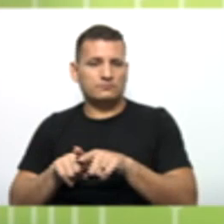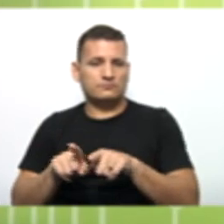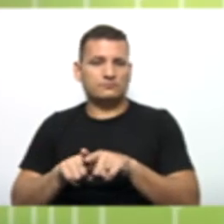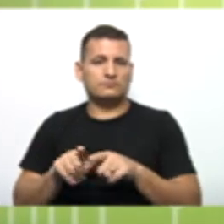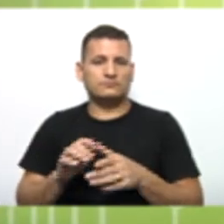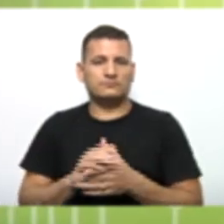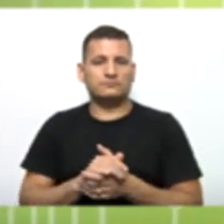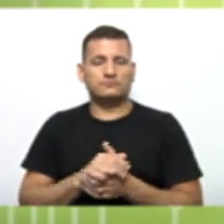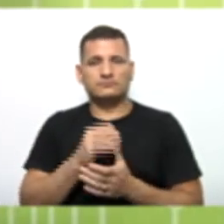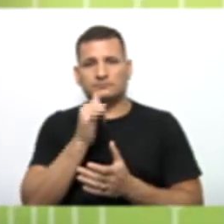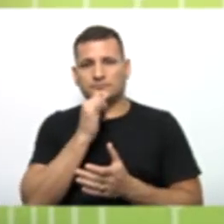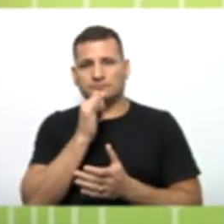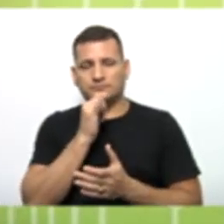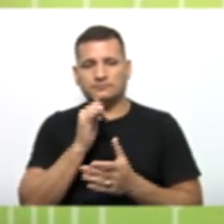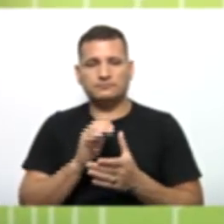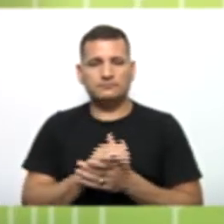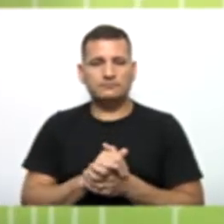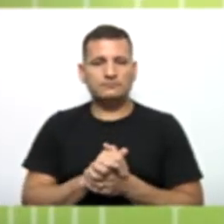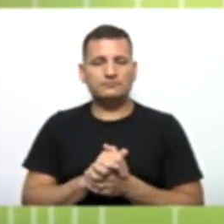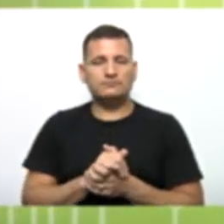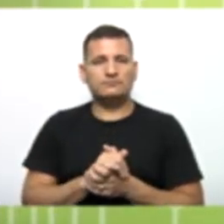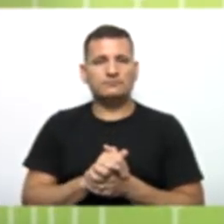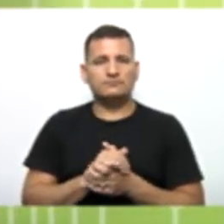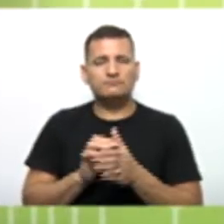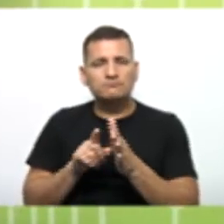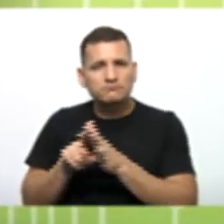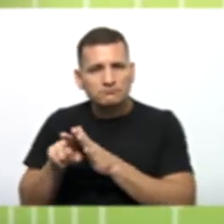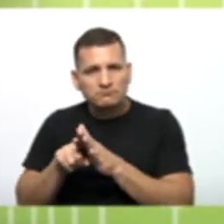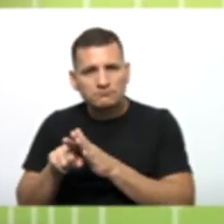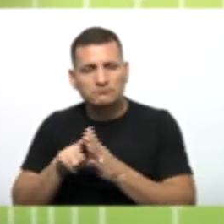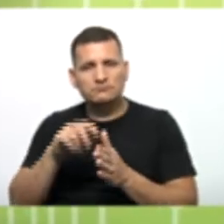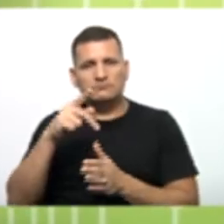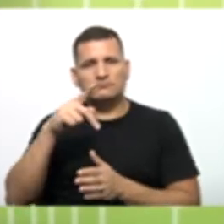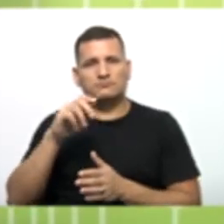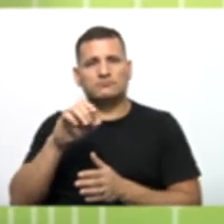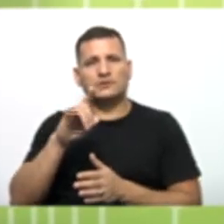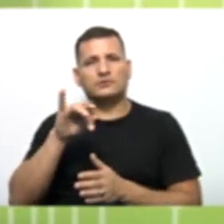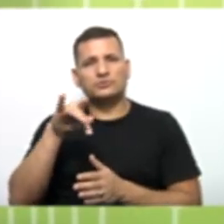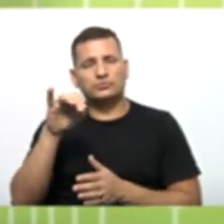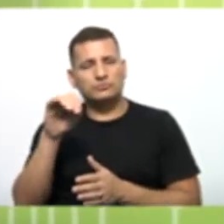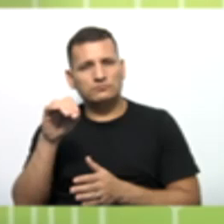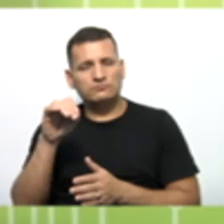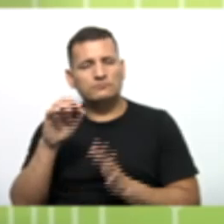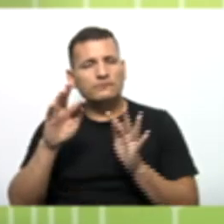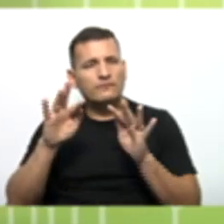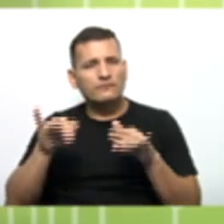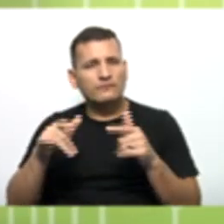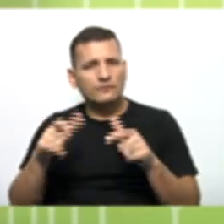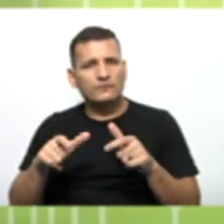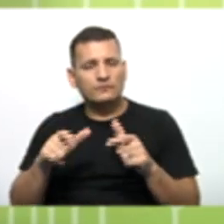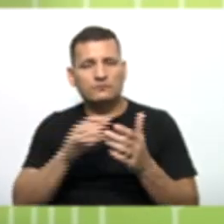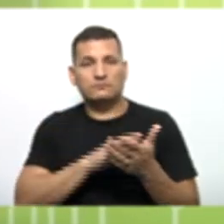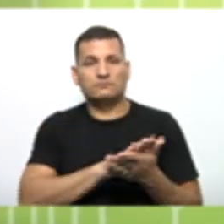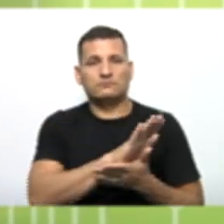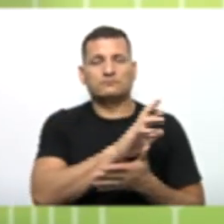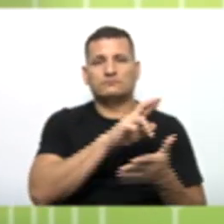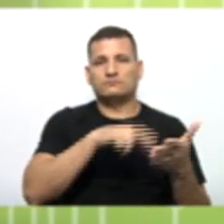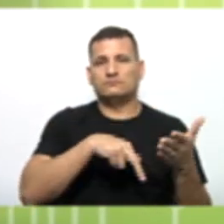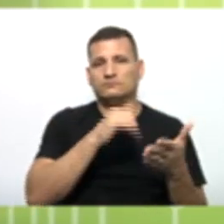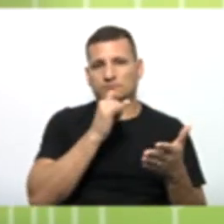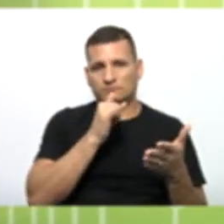ó, por exemplo, consultar pedido, ele vai finalizar lá em imprimir relatório, por